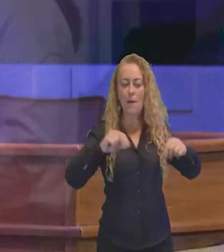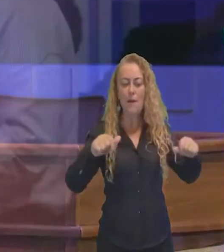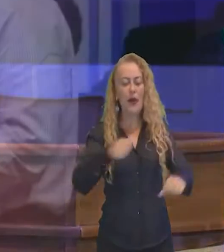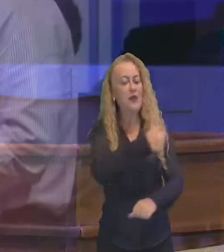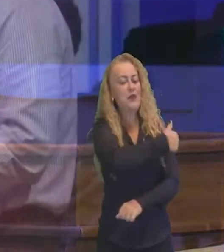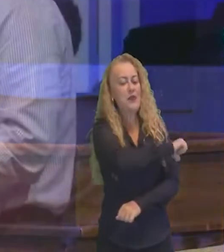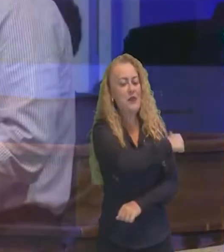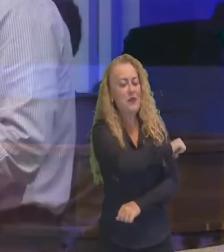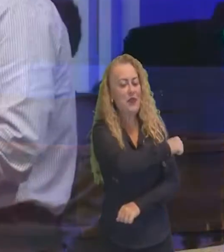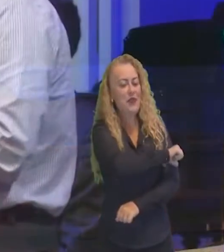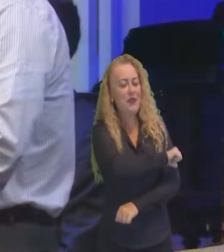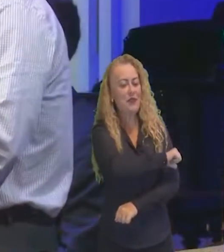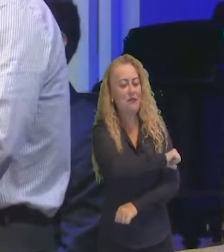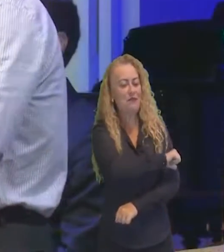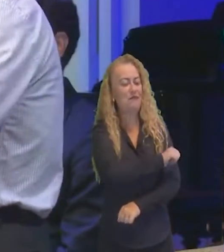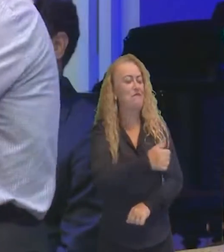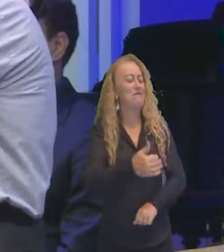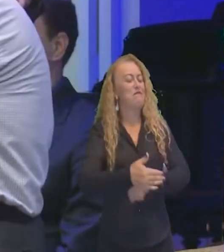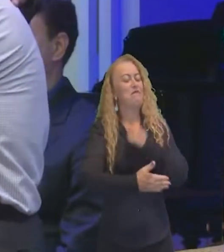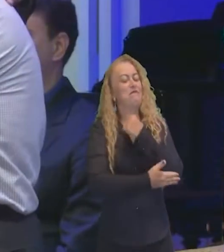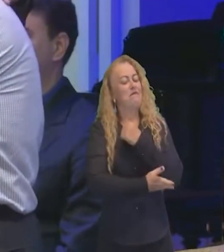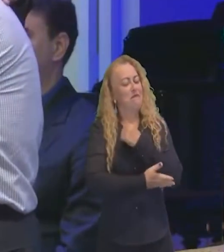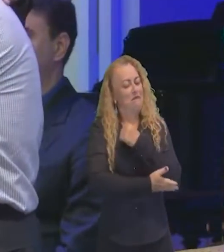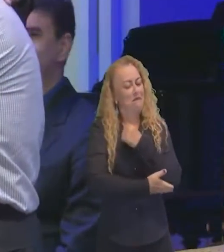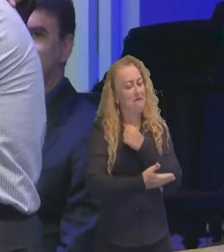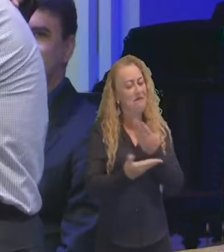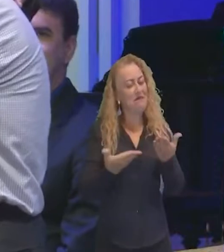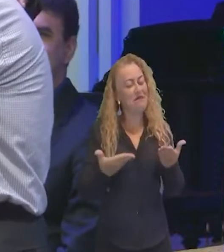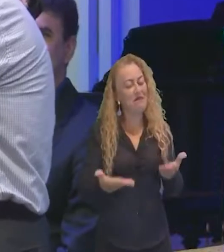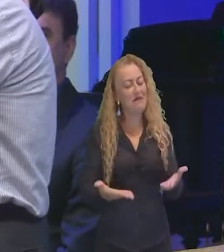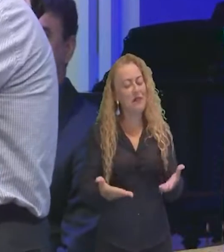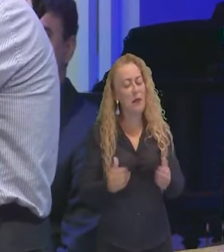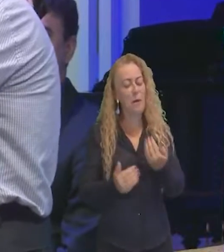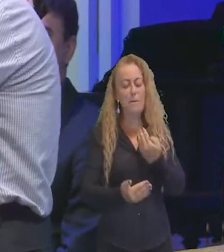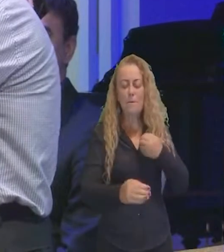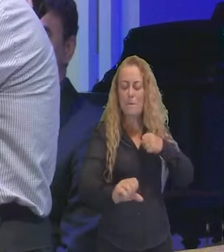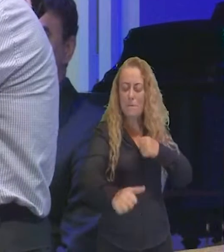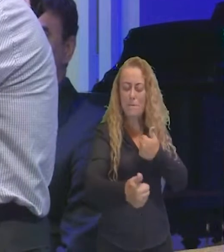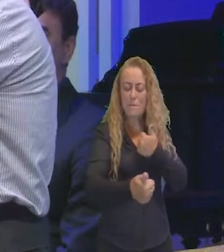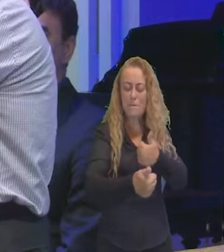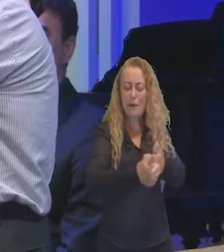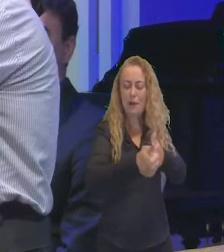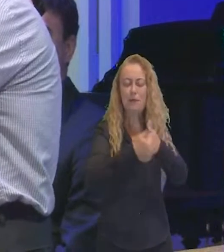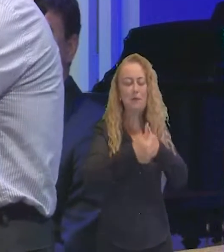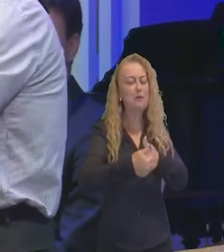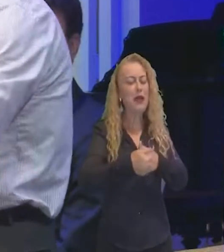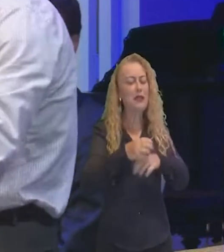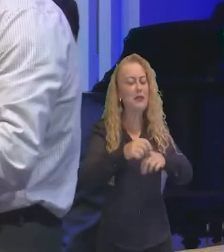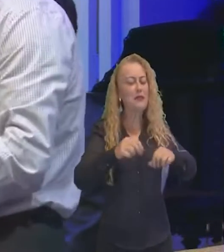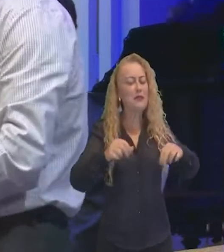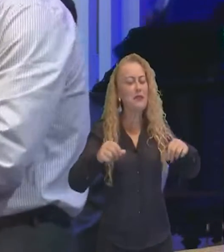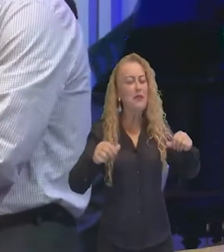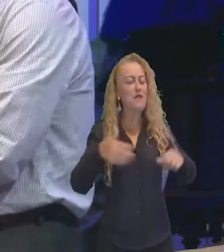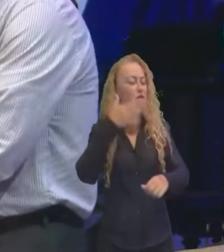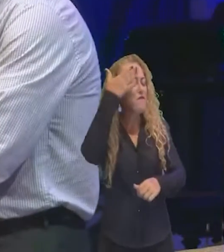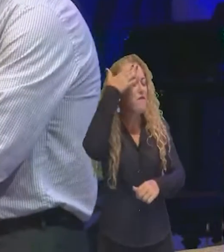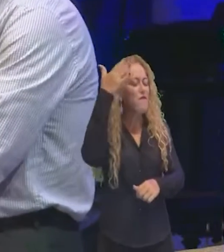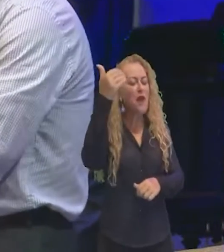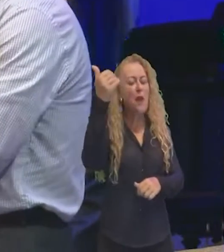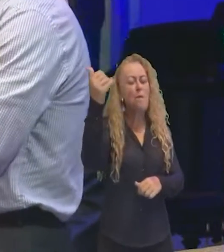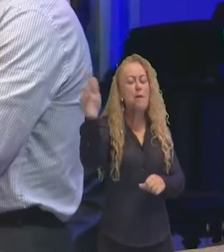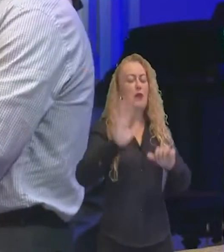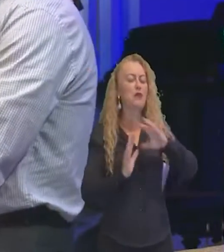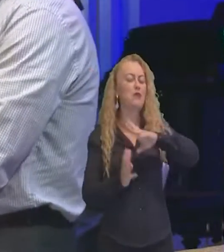de manhã que inveja, pastor, viu? Na beira da praia de uma cidade, de um bairro mais famoso, um dos mais famosos do mundo,